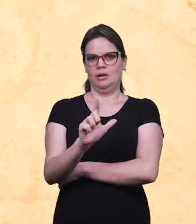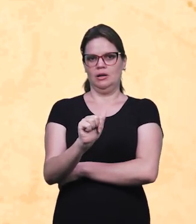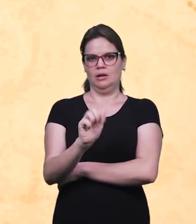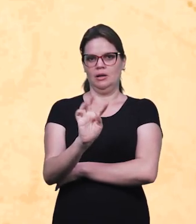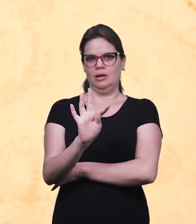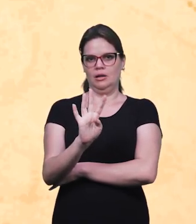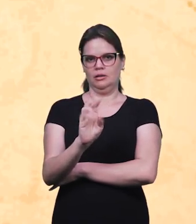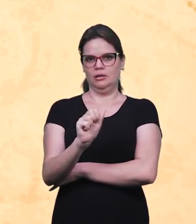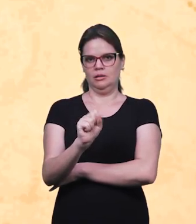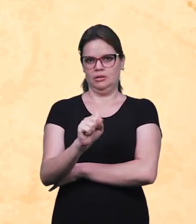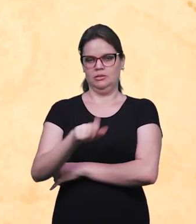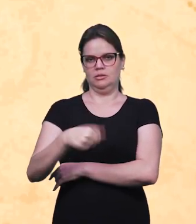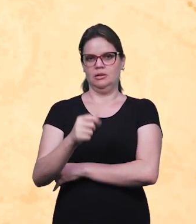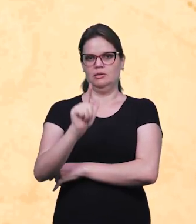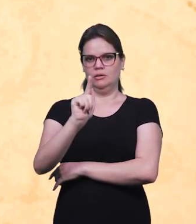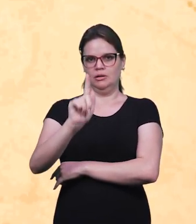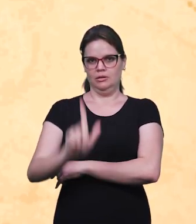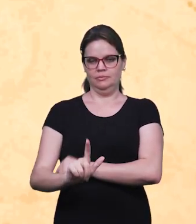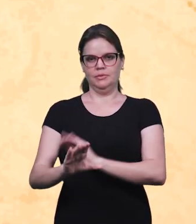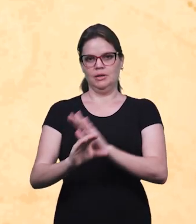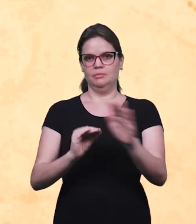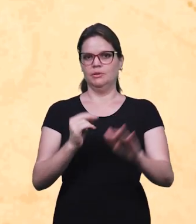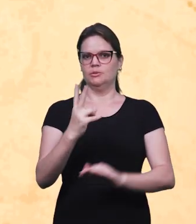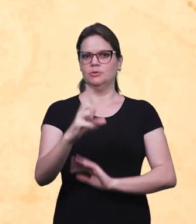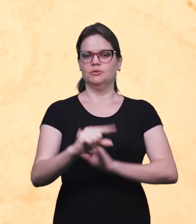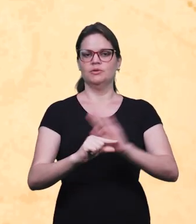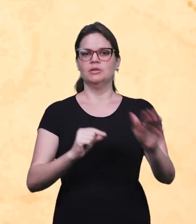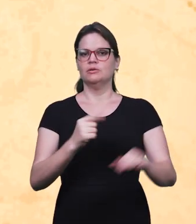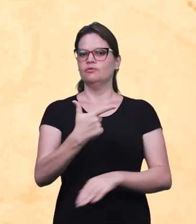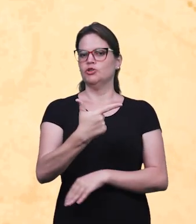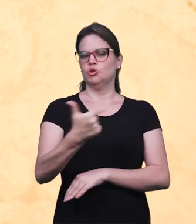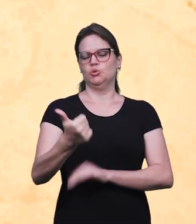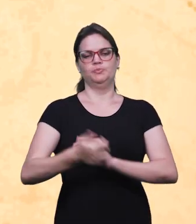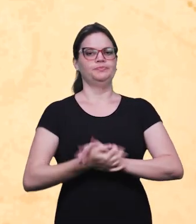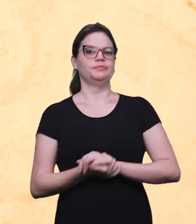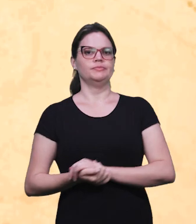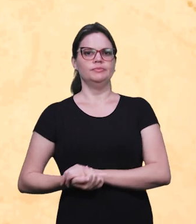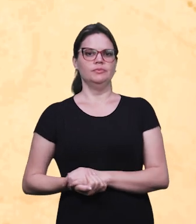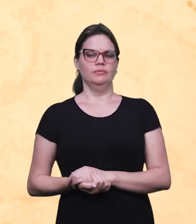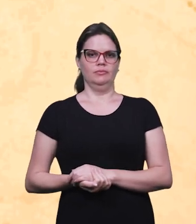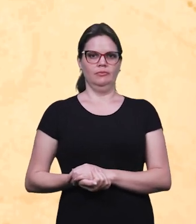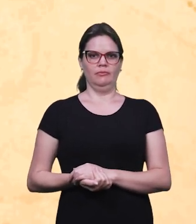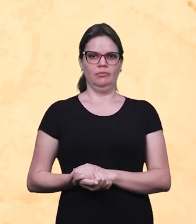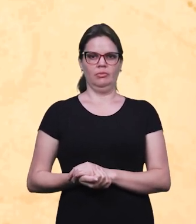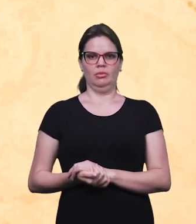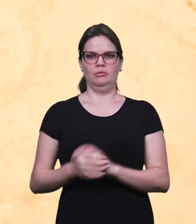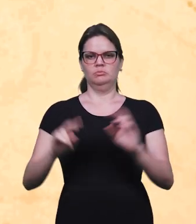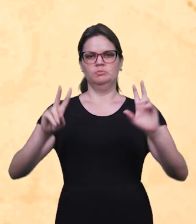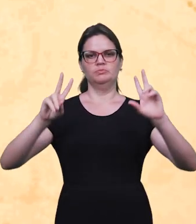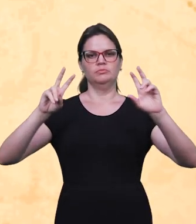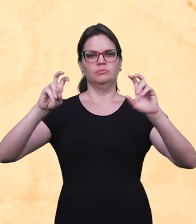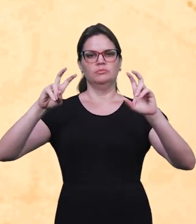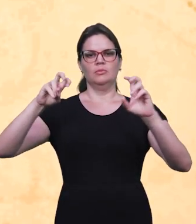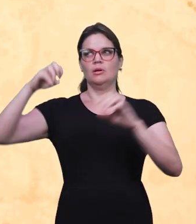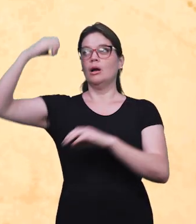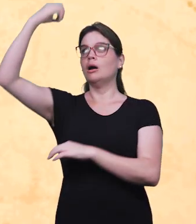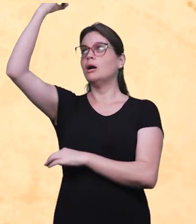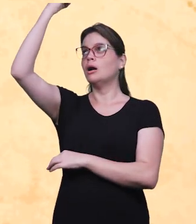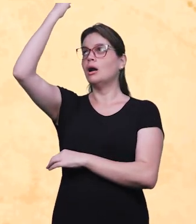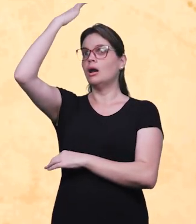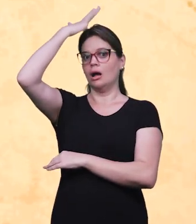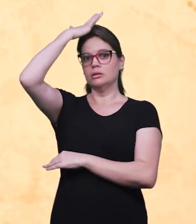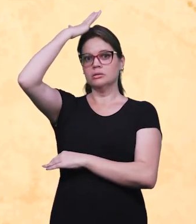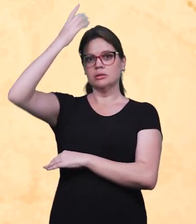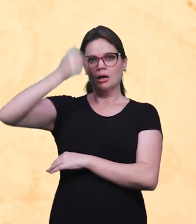Gálatas, capítulo 2, verso 21, que diz assim: Não aniquilo a graça